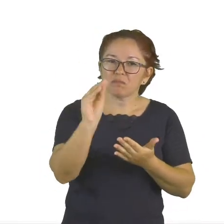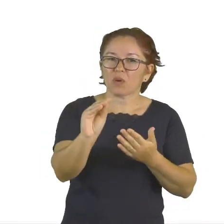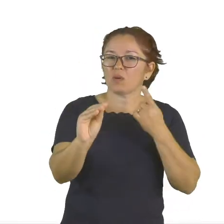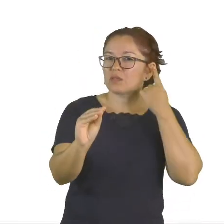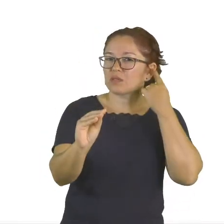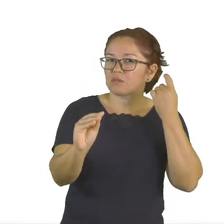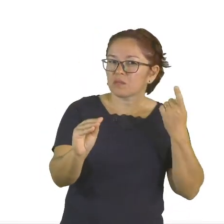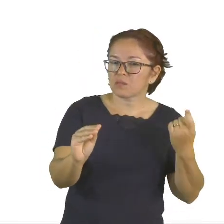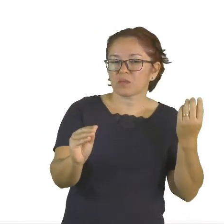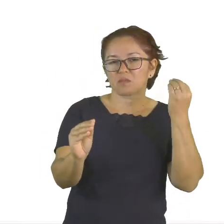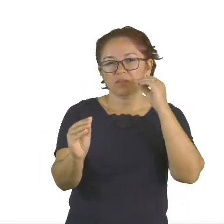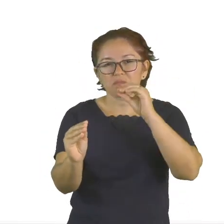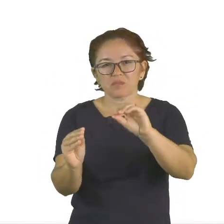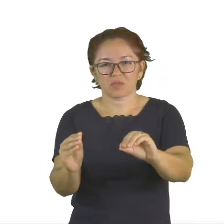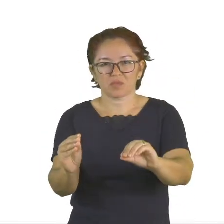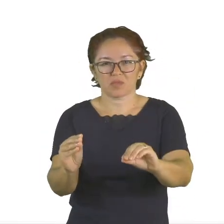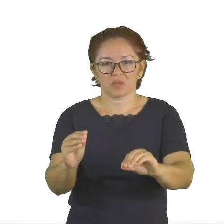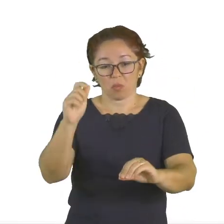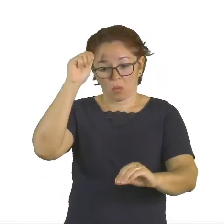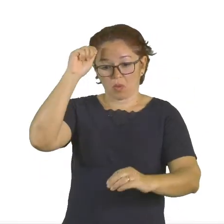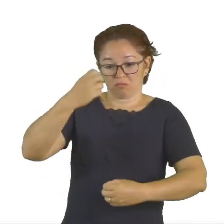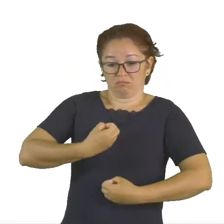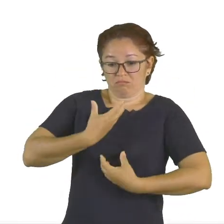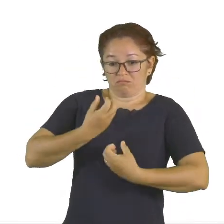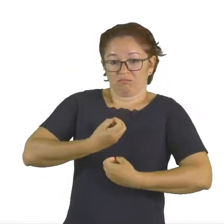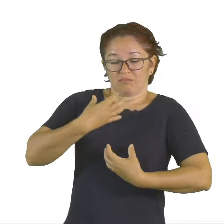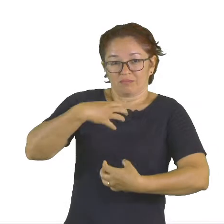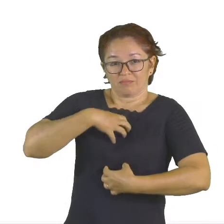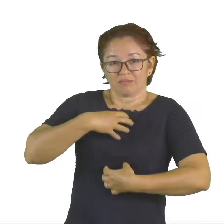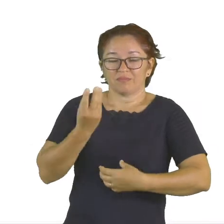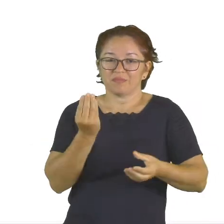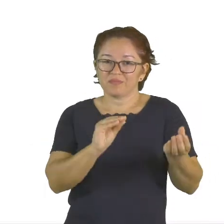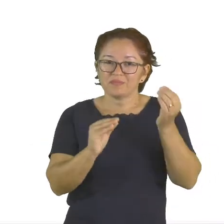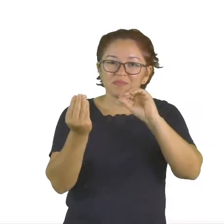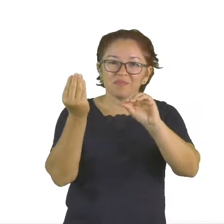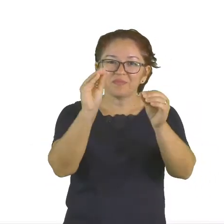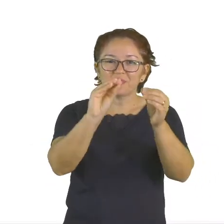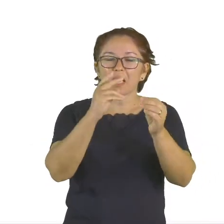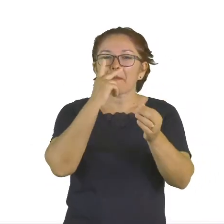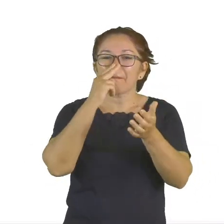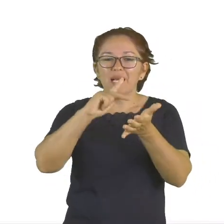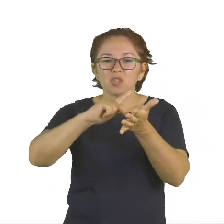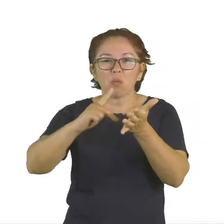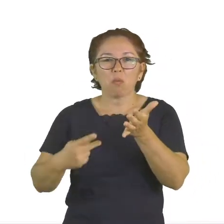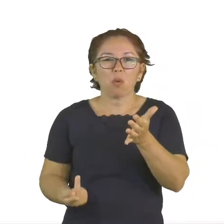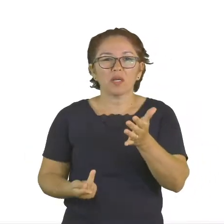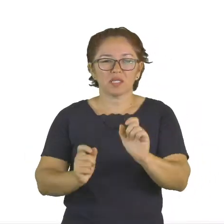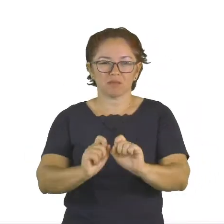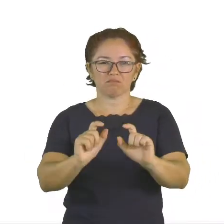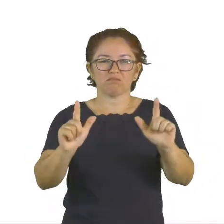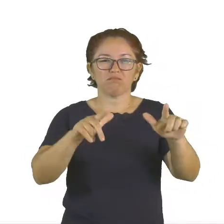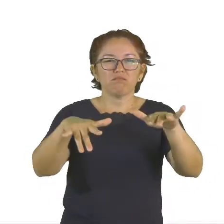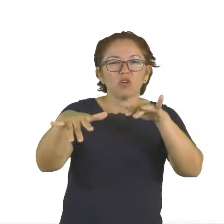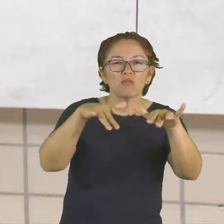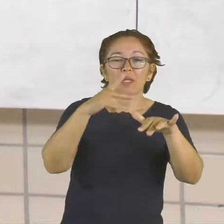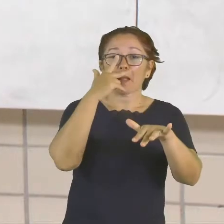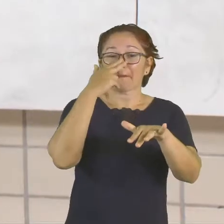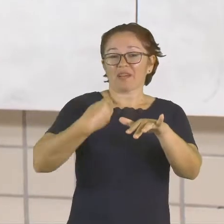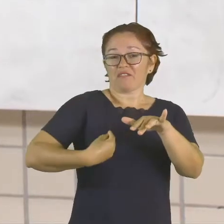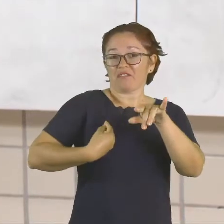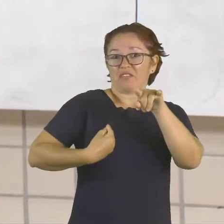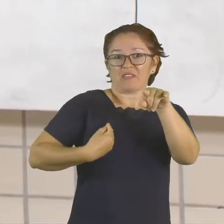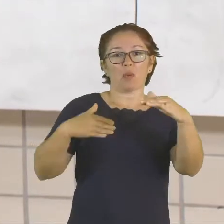sentimento do autor. Trata-se de poesia viva, uma inovadora manifestação artística do nosso tempo.